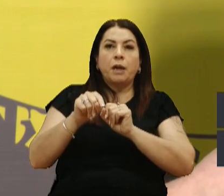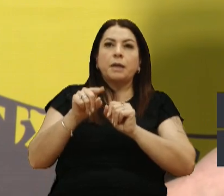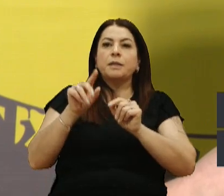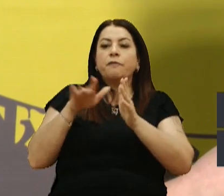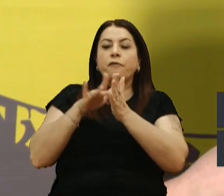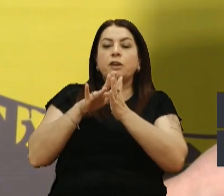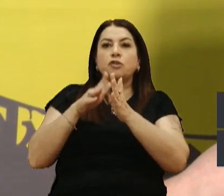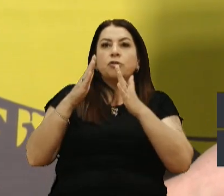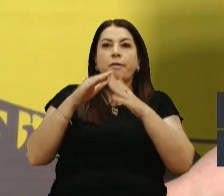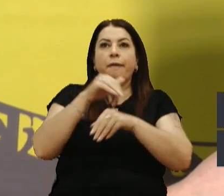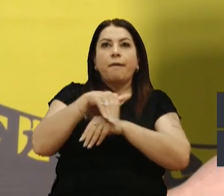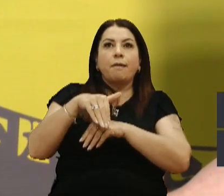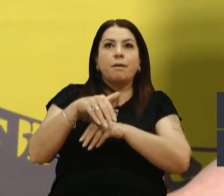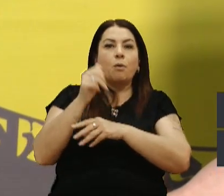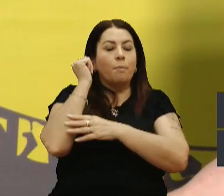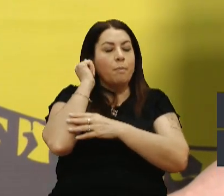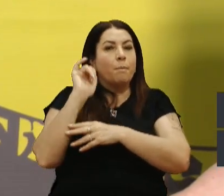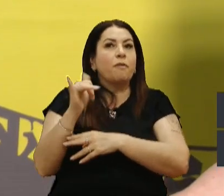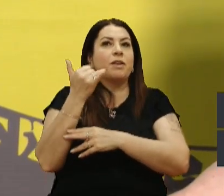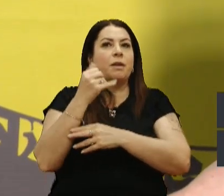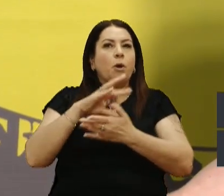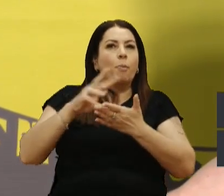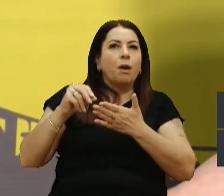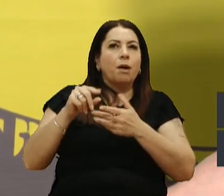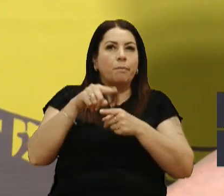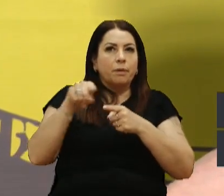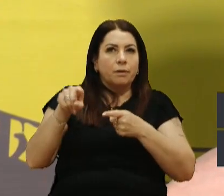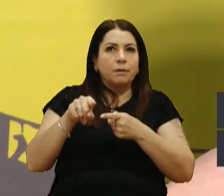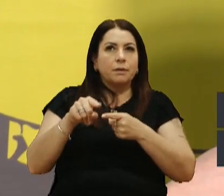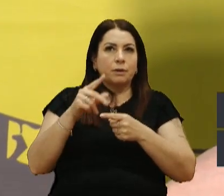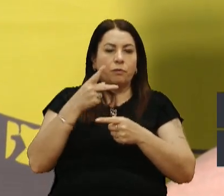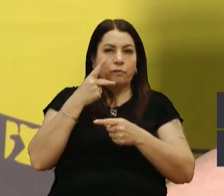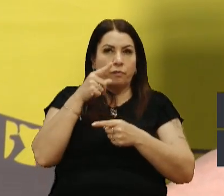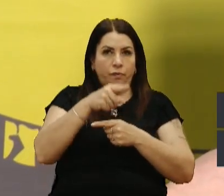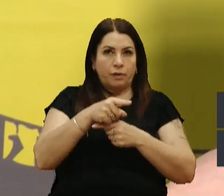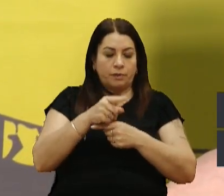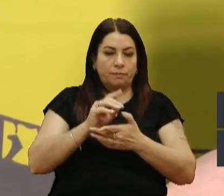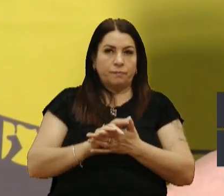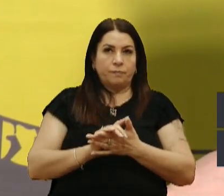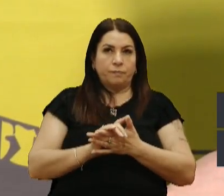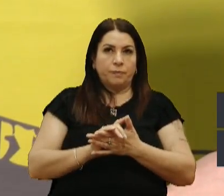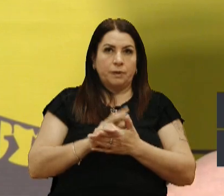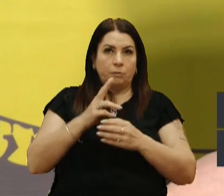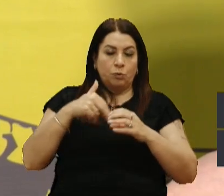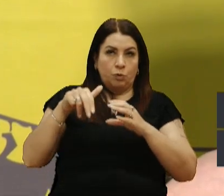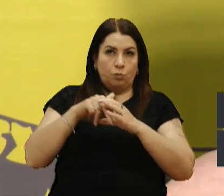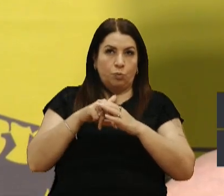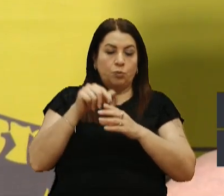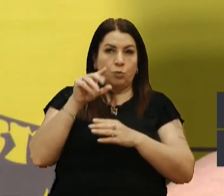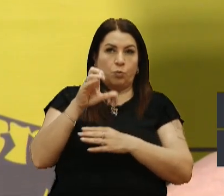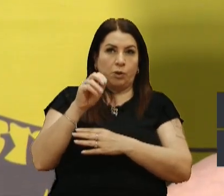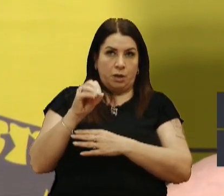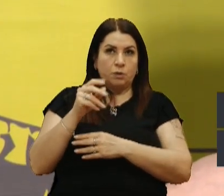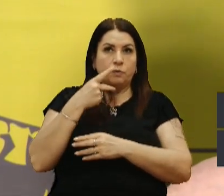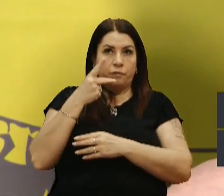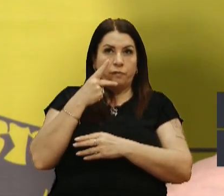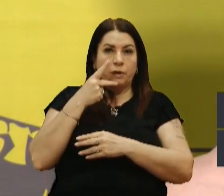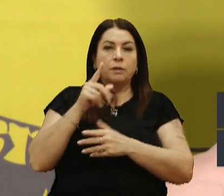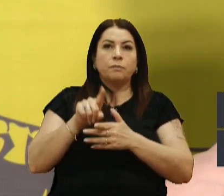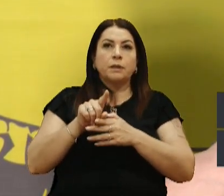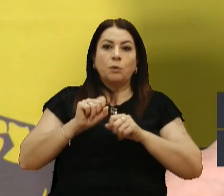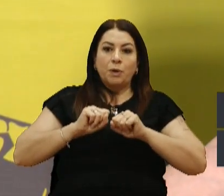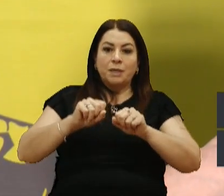moradores em situação de rua para se aproveitar, para furtar, para roubar. Eu já trouxe aqui para a tribuna um caso que o pessoal estava com o carrinho